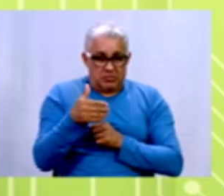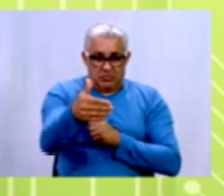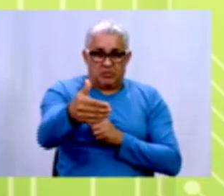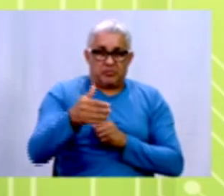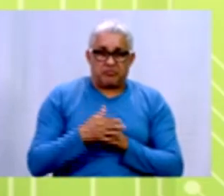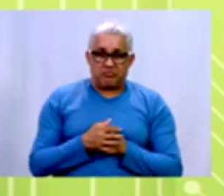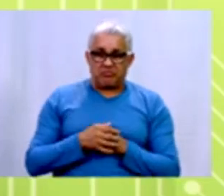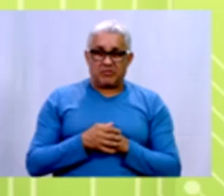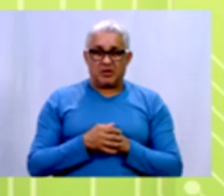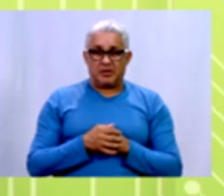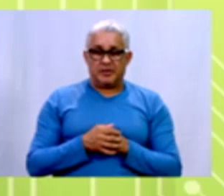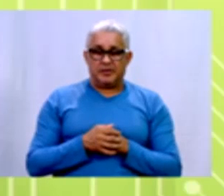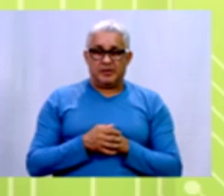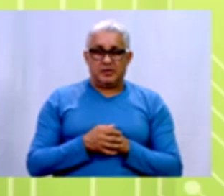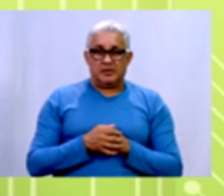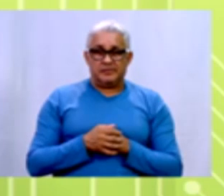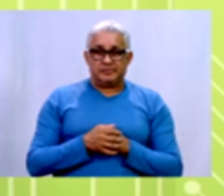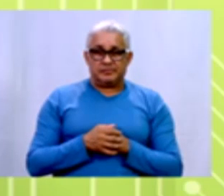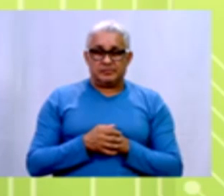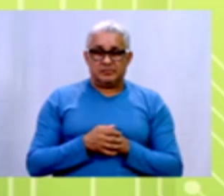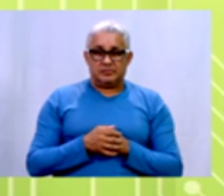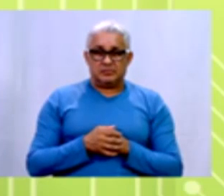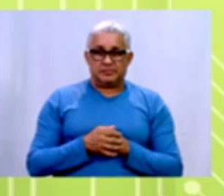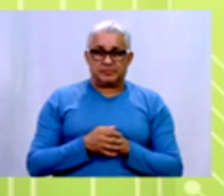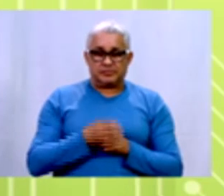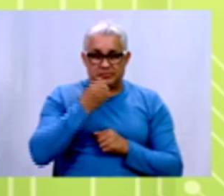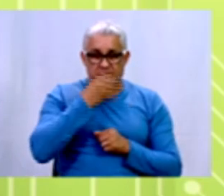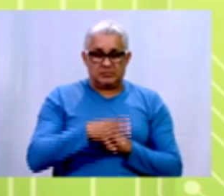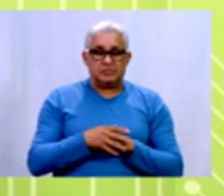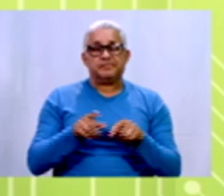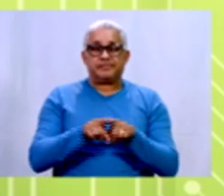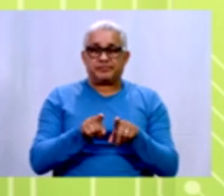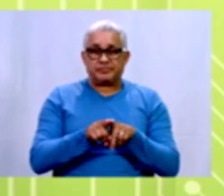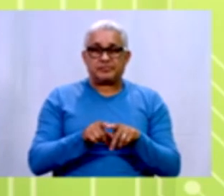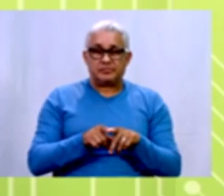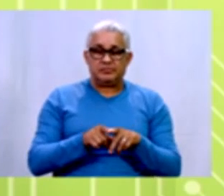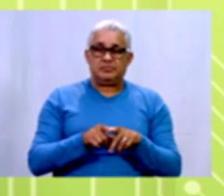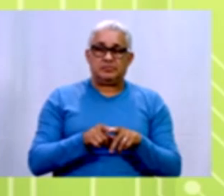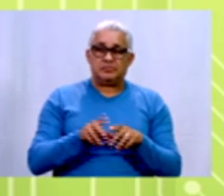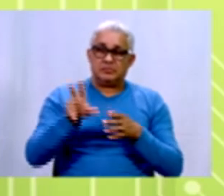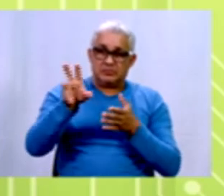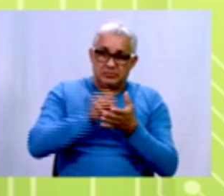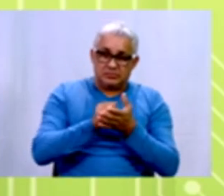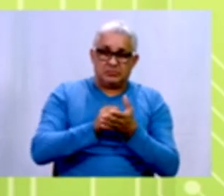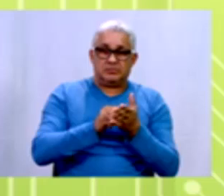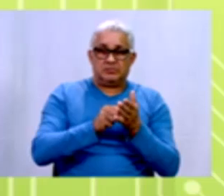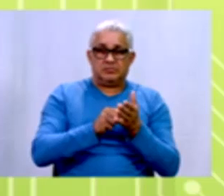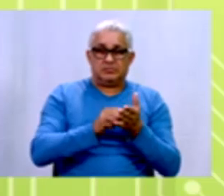seguir as vantagens que temos aí em adotar metodologia ágil.